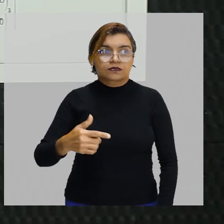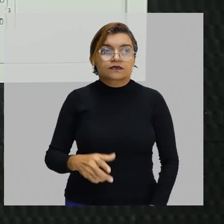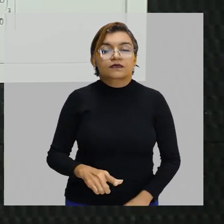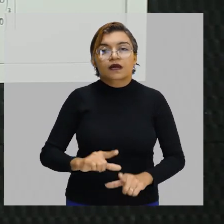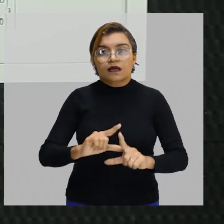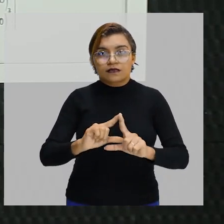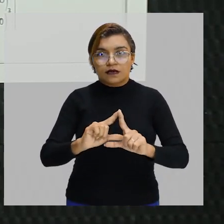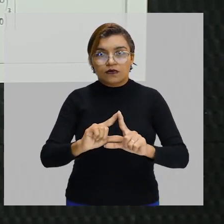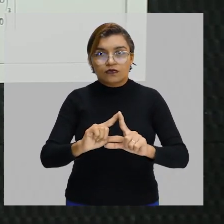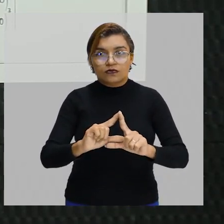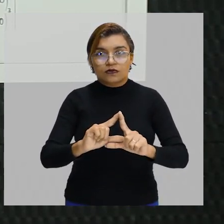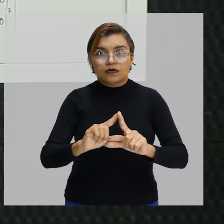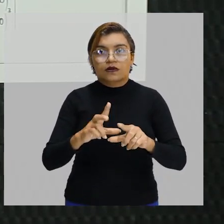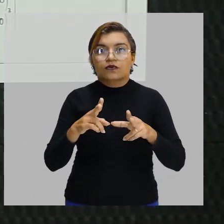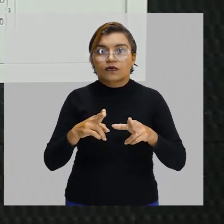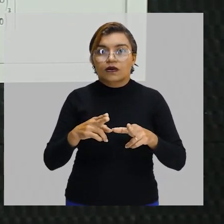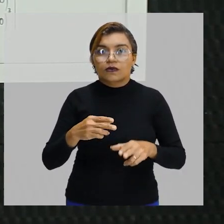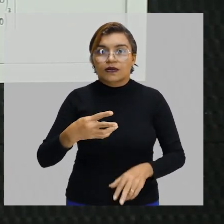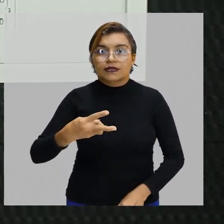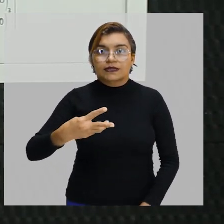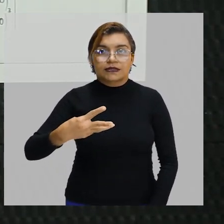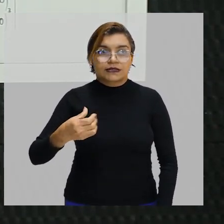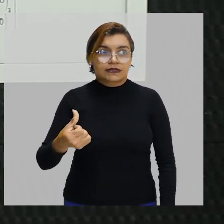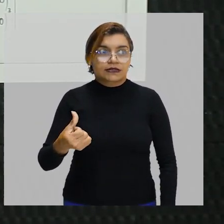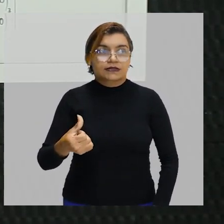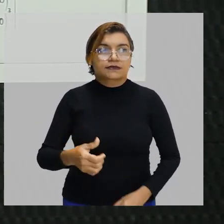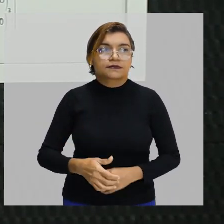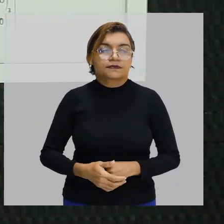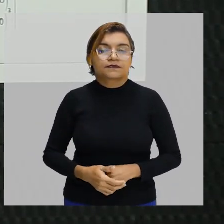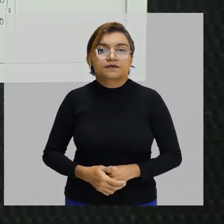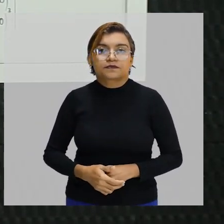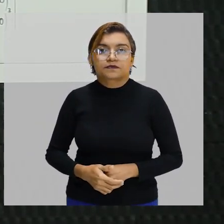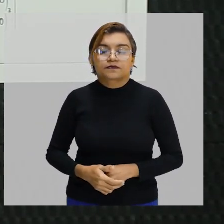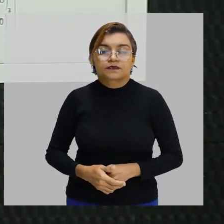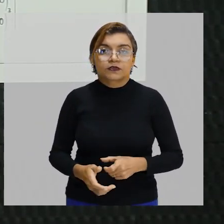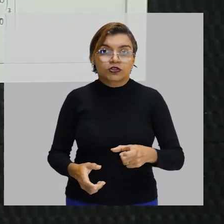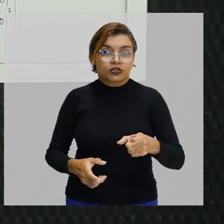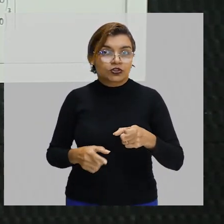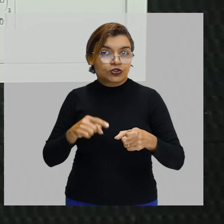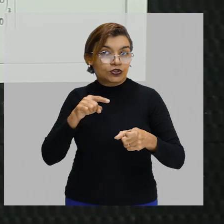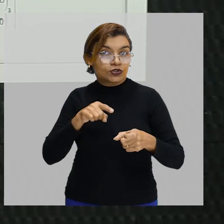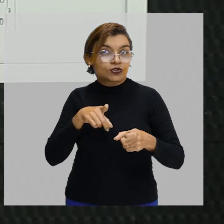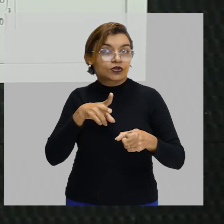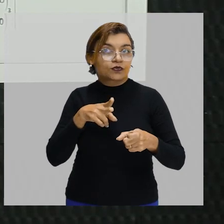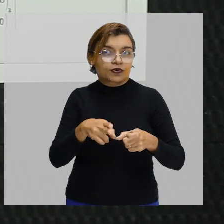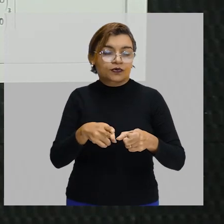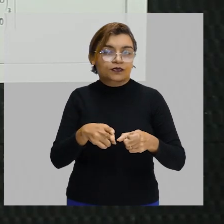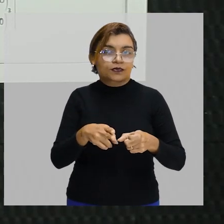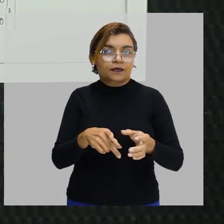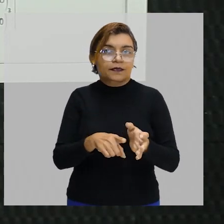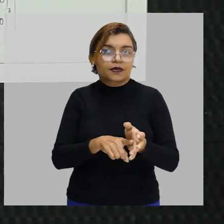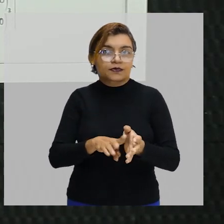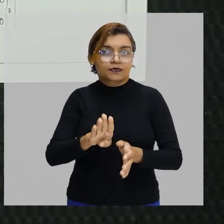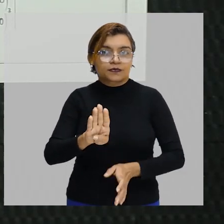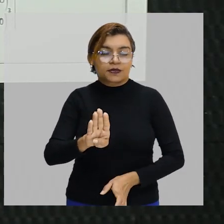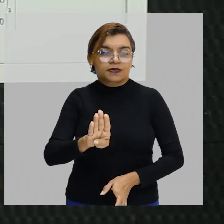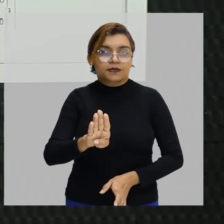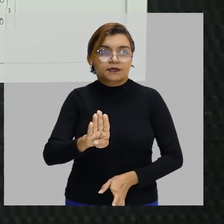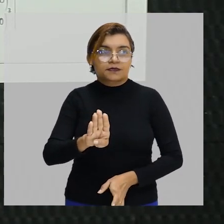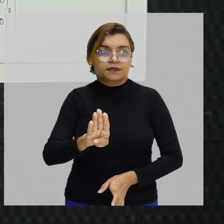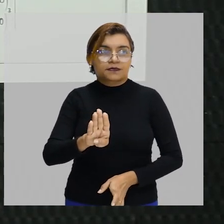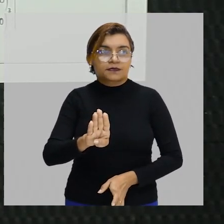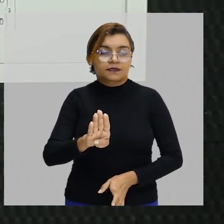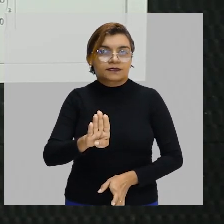36. Certo? Vou colocar aqui o x vai ser igual a menos b, fica menos